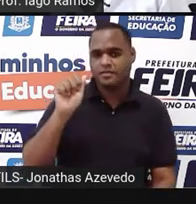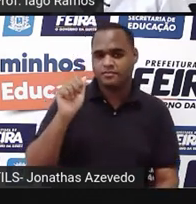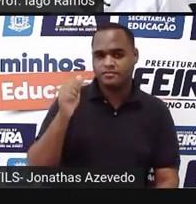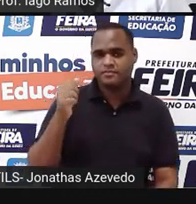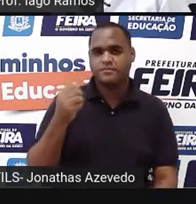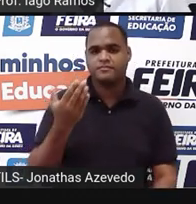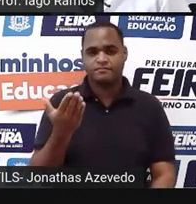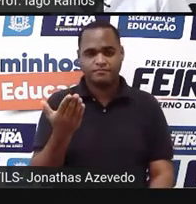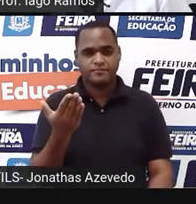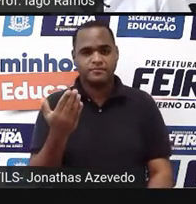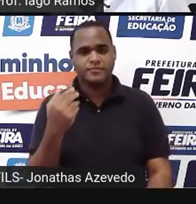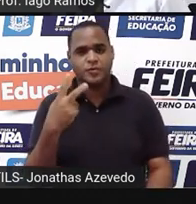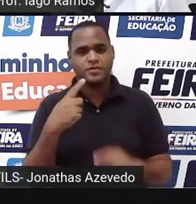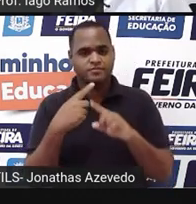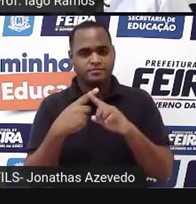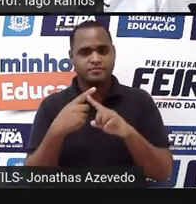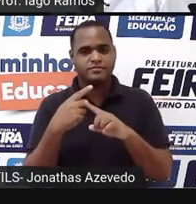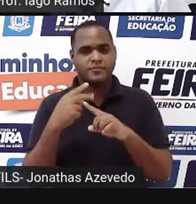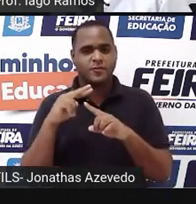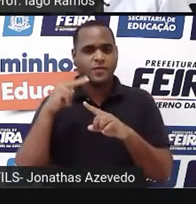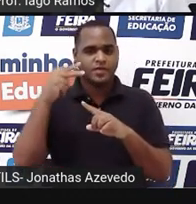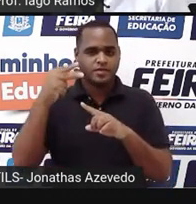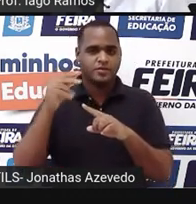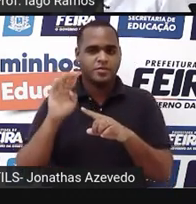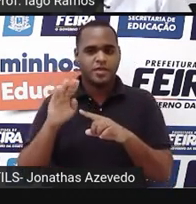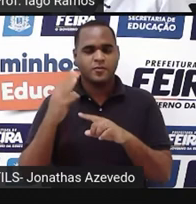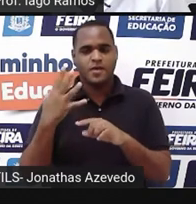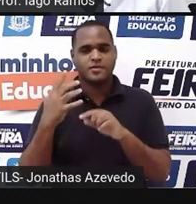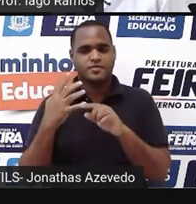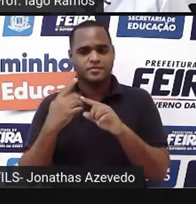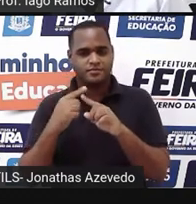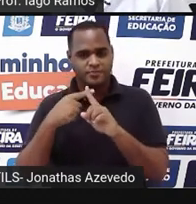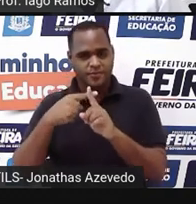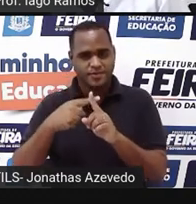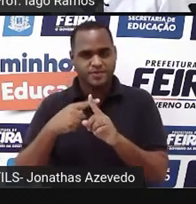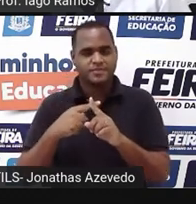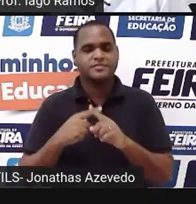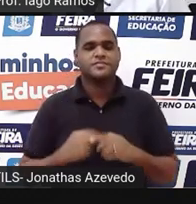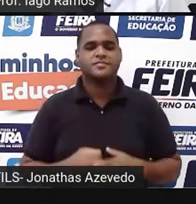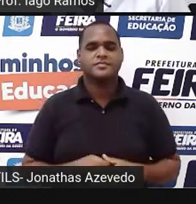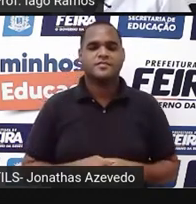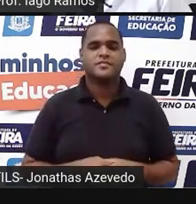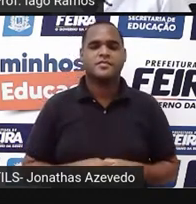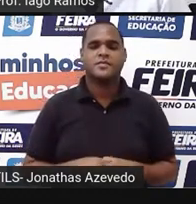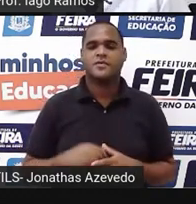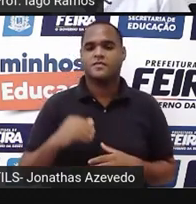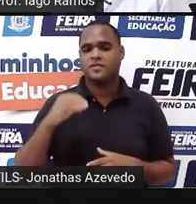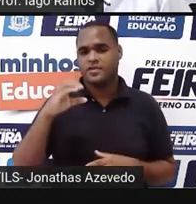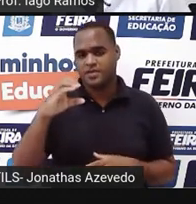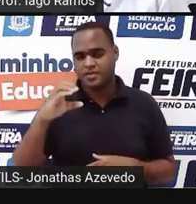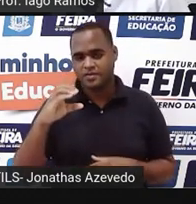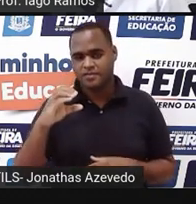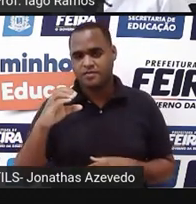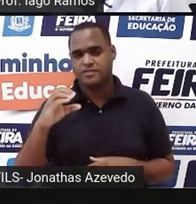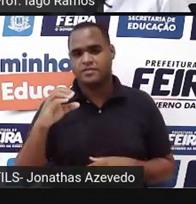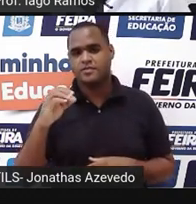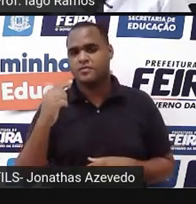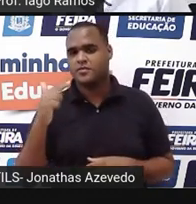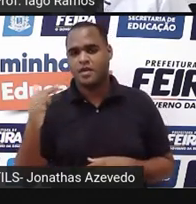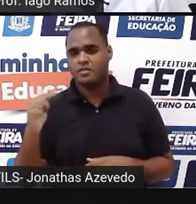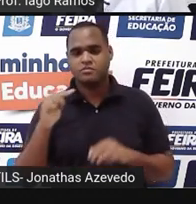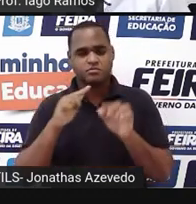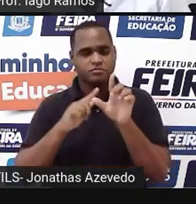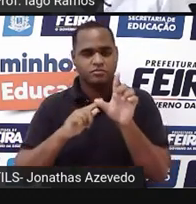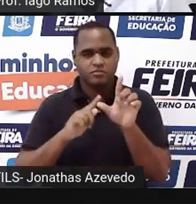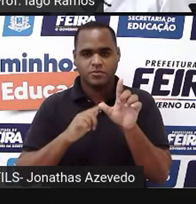2, que é o que multiplica o x ao quadrado. O B é 4 positivo, que é o que multiplica x. O C é o que não tem letra, é